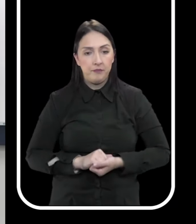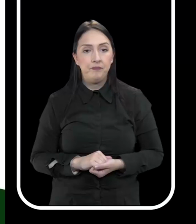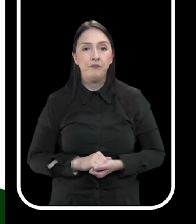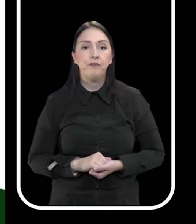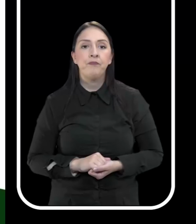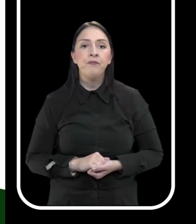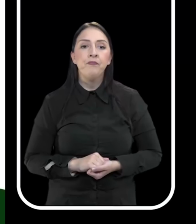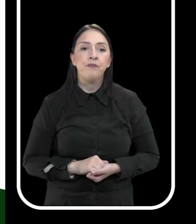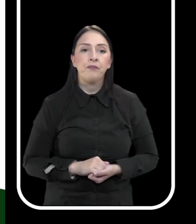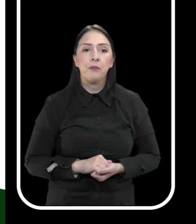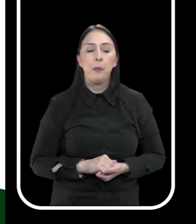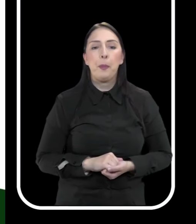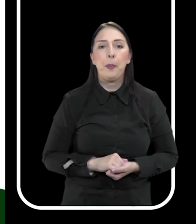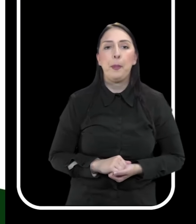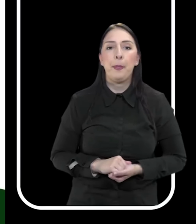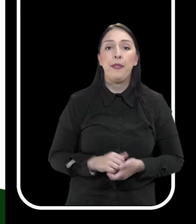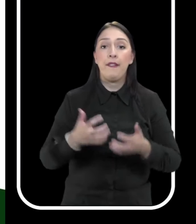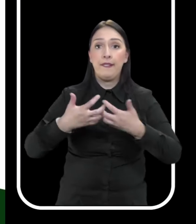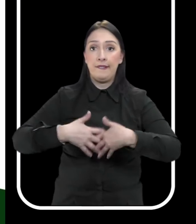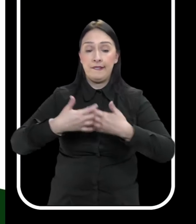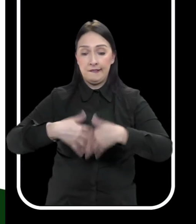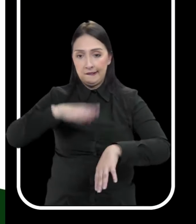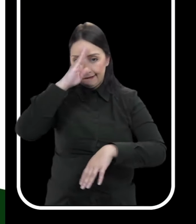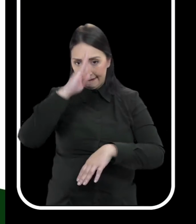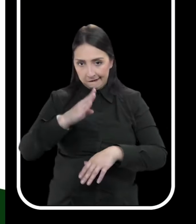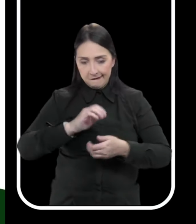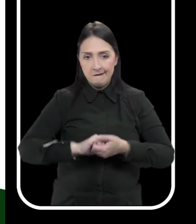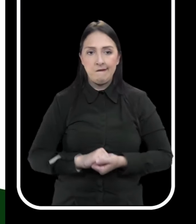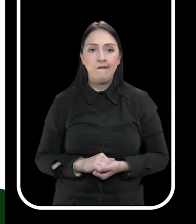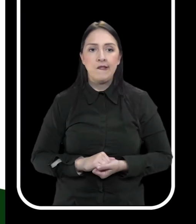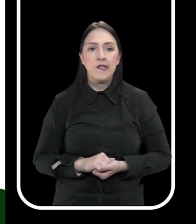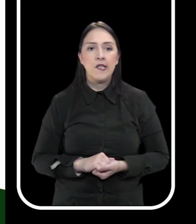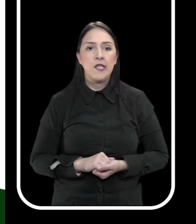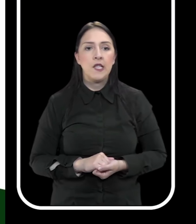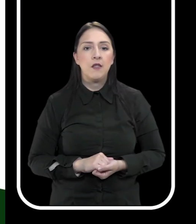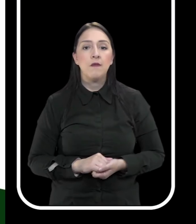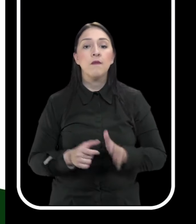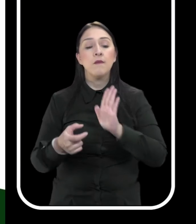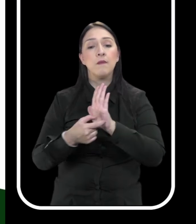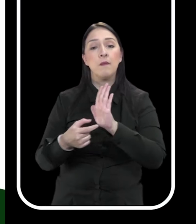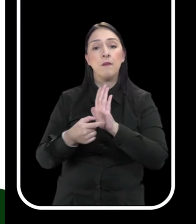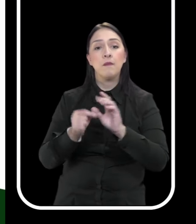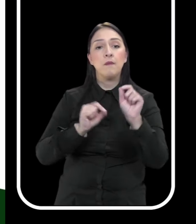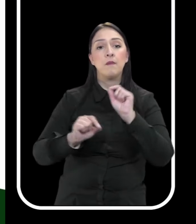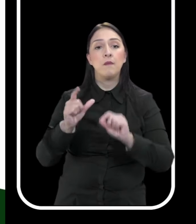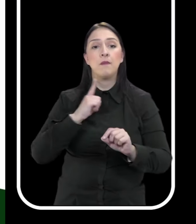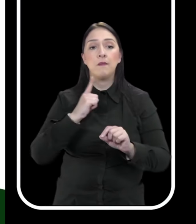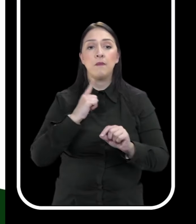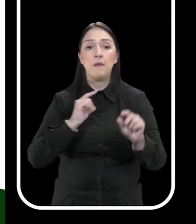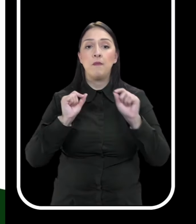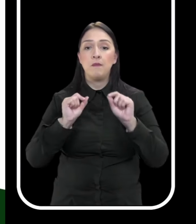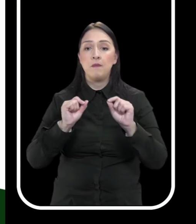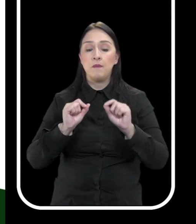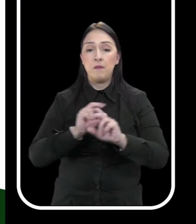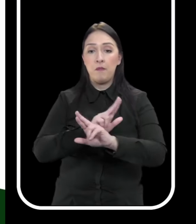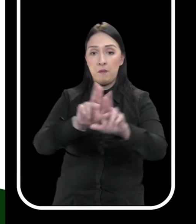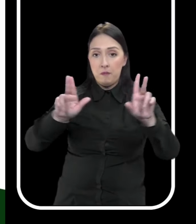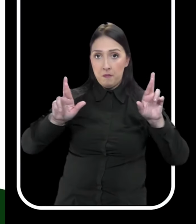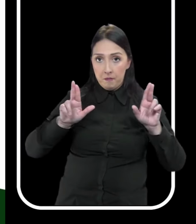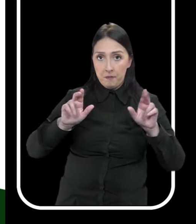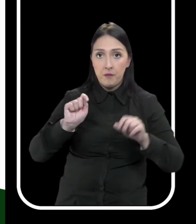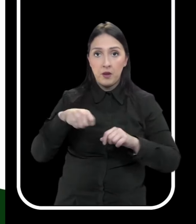Correto? Muito bem. As funcionalidades principais do Flexim. Então, o Flexim ele tem um